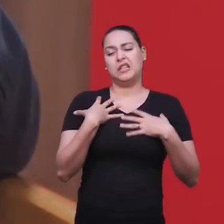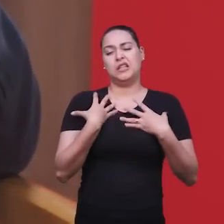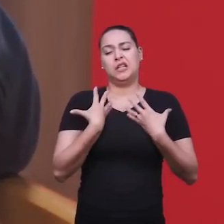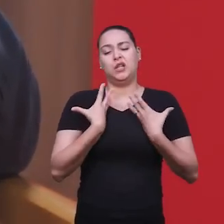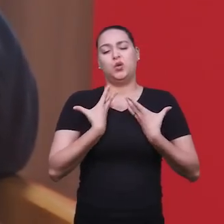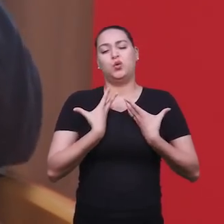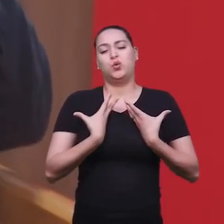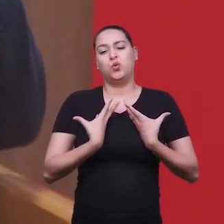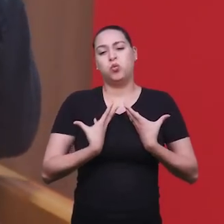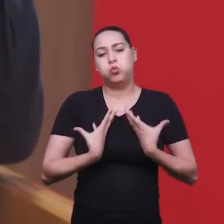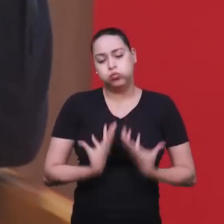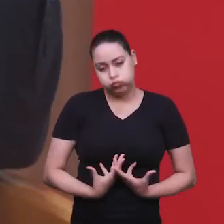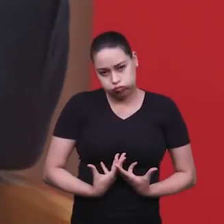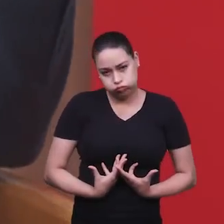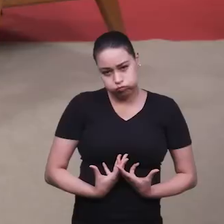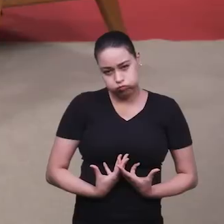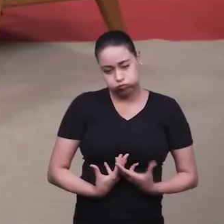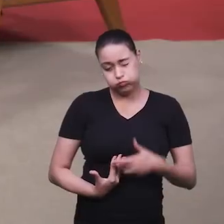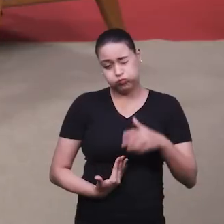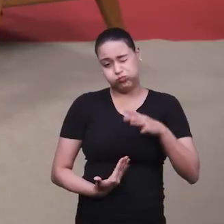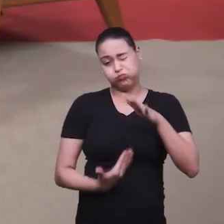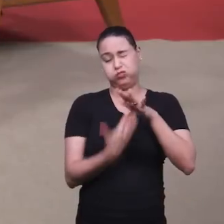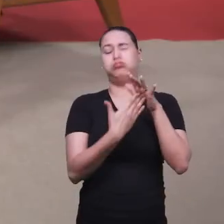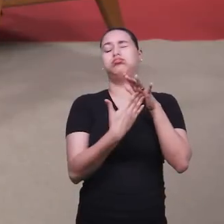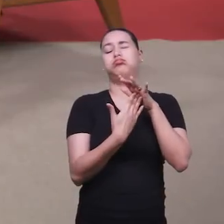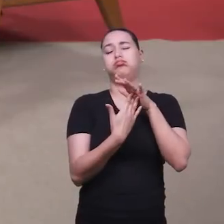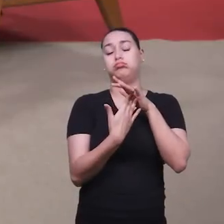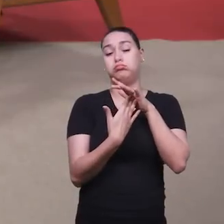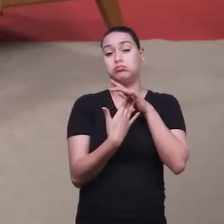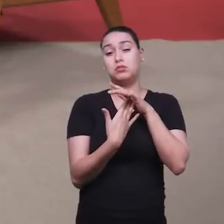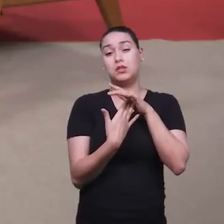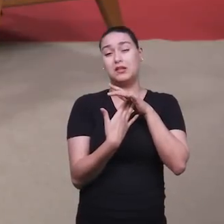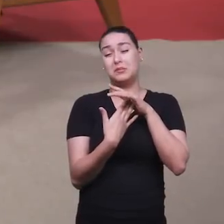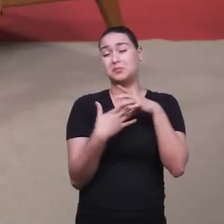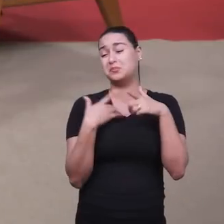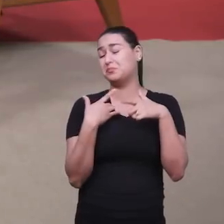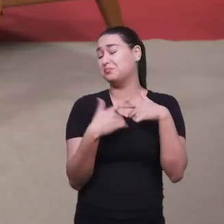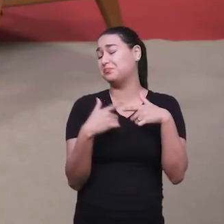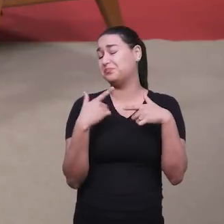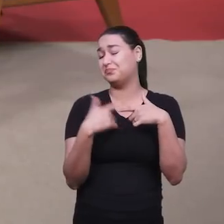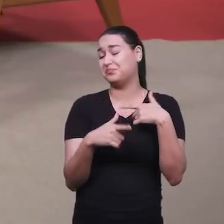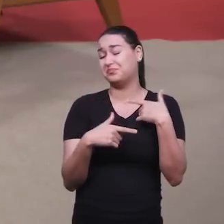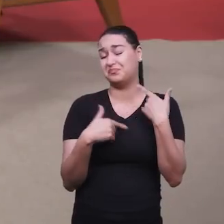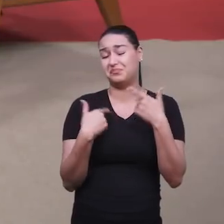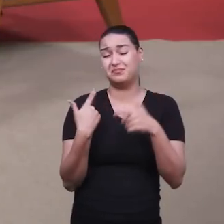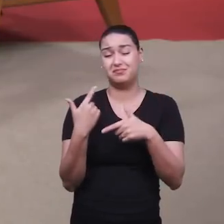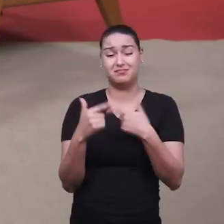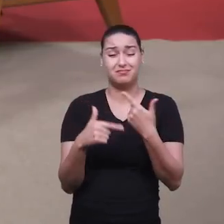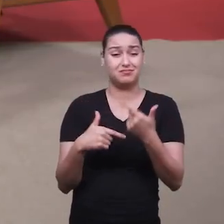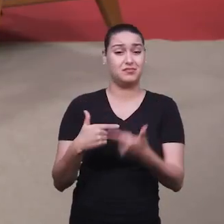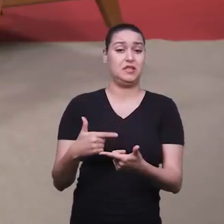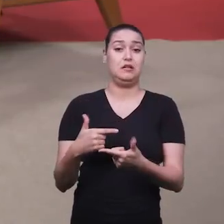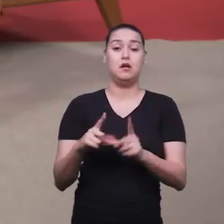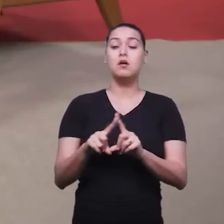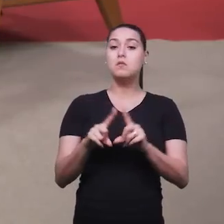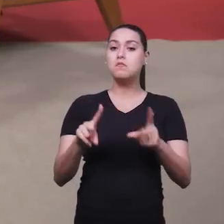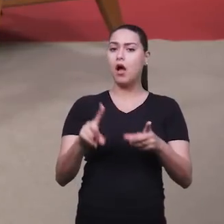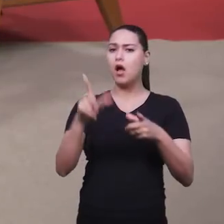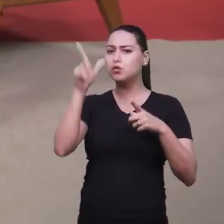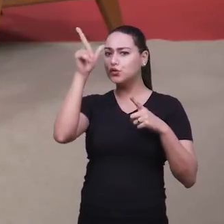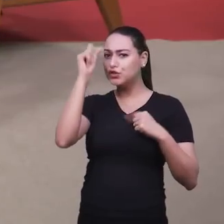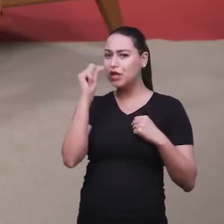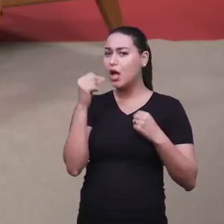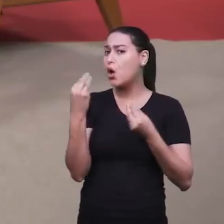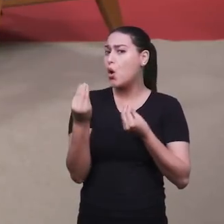o cansaço, Esgotamento. o esgotamento, as adversidades, os desafios. Agora, o nosso descanso